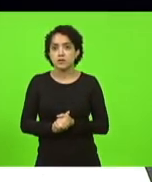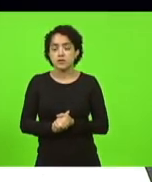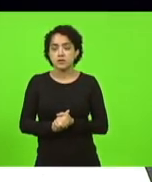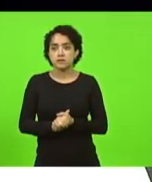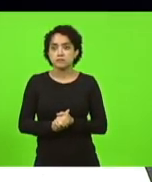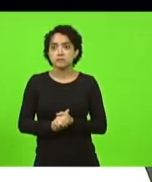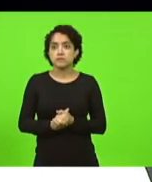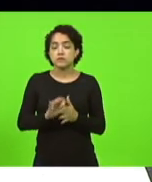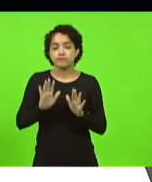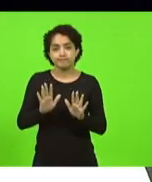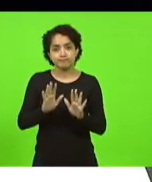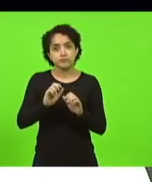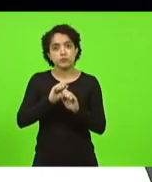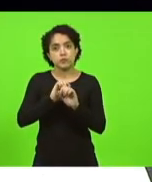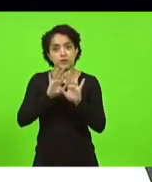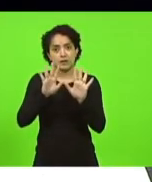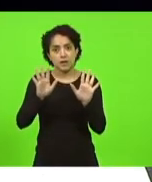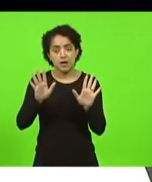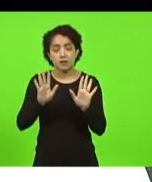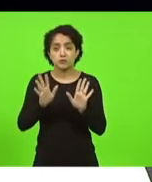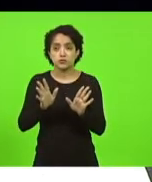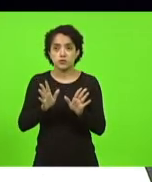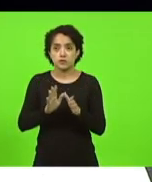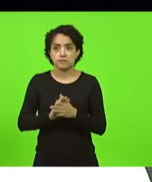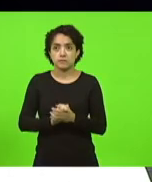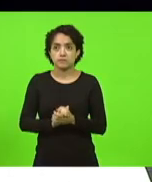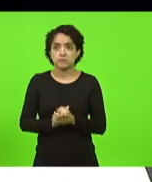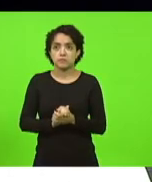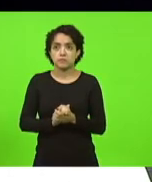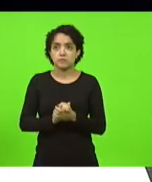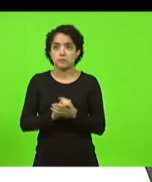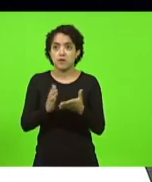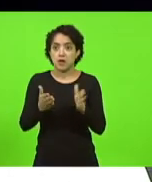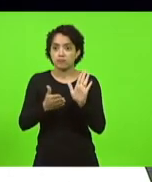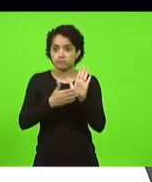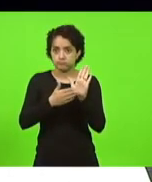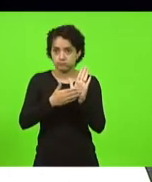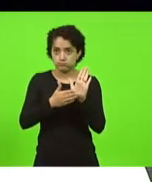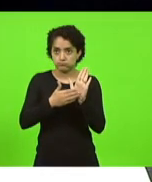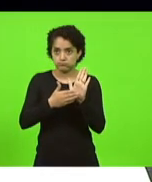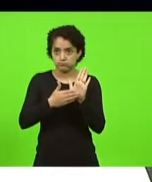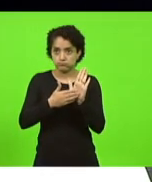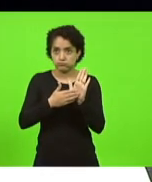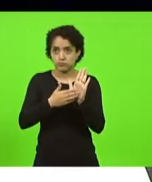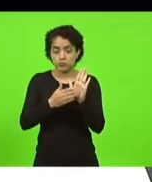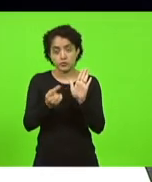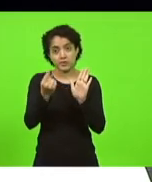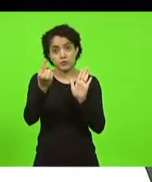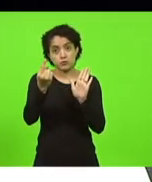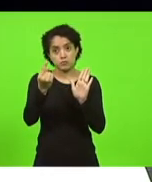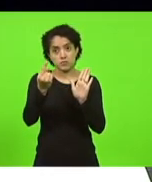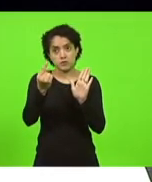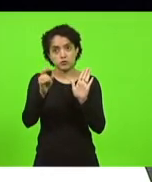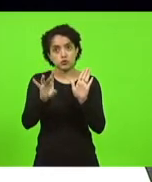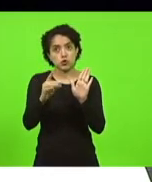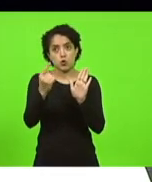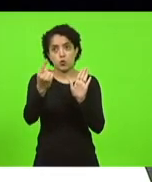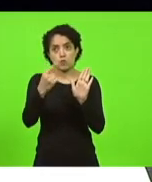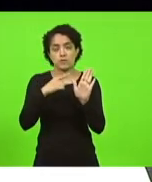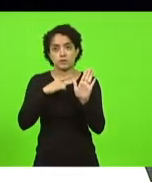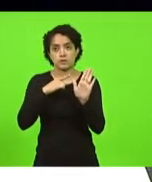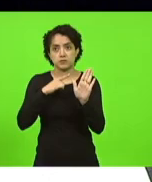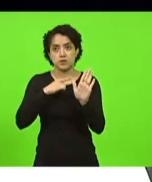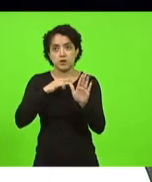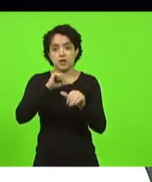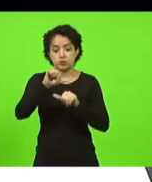bem claro. A favor da proposta, só tem uma proposta aqui. É o substitutivo